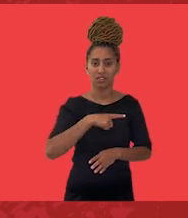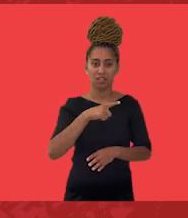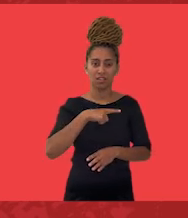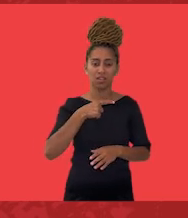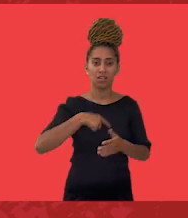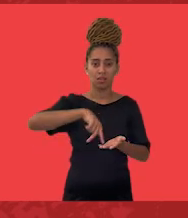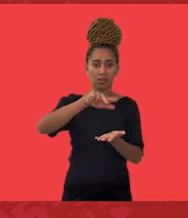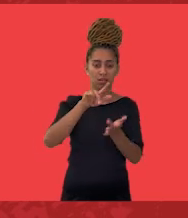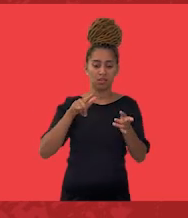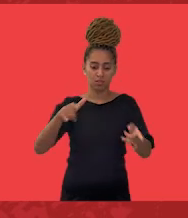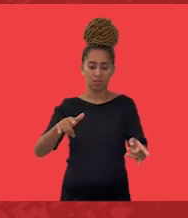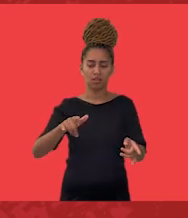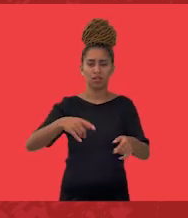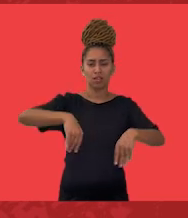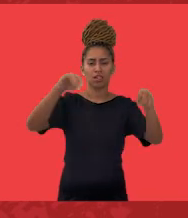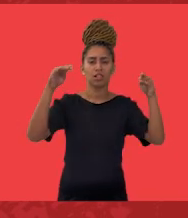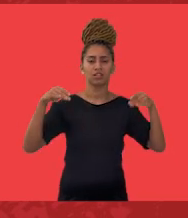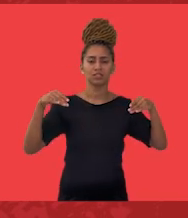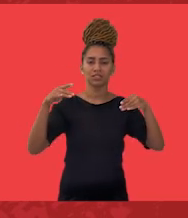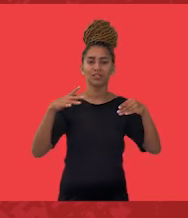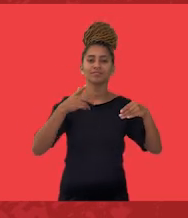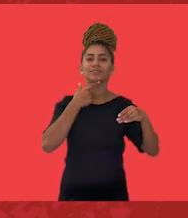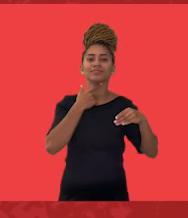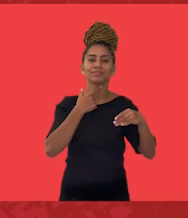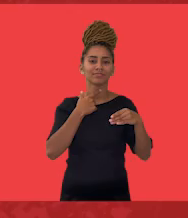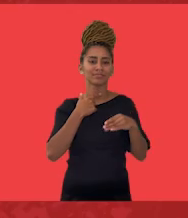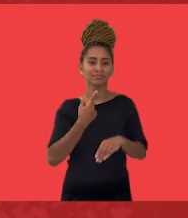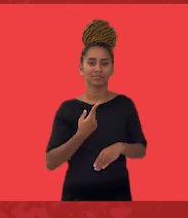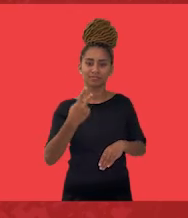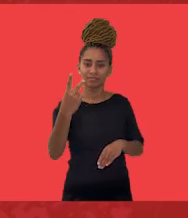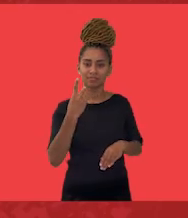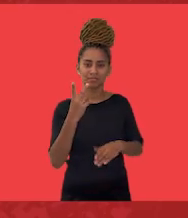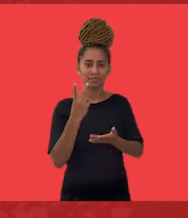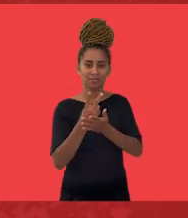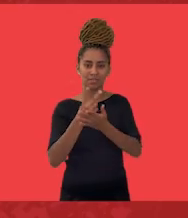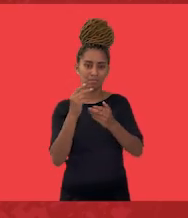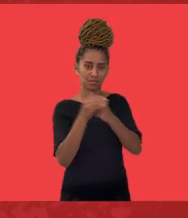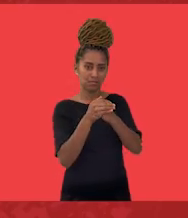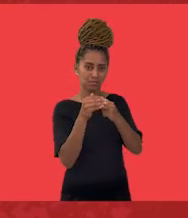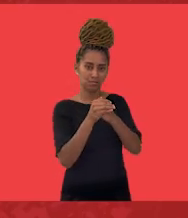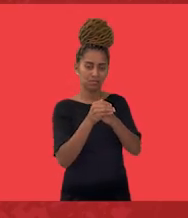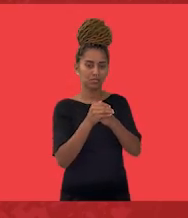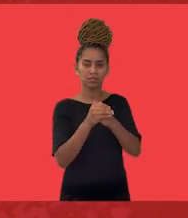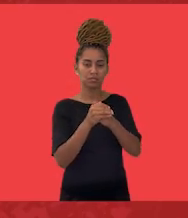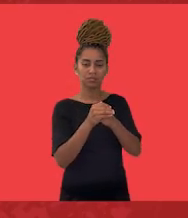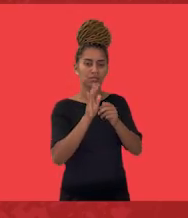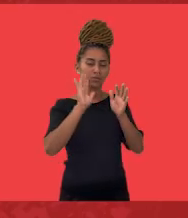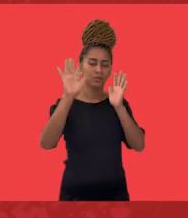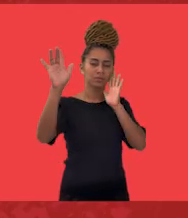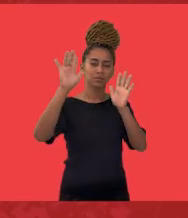É quase meia-noite e as luzes bailam andarilhas. Ponteiros